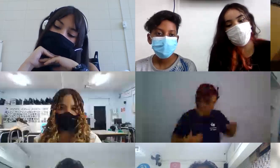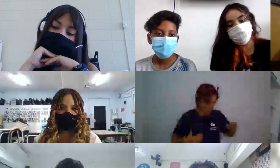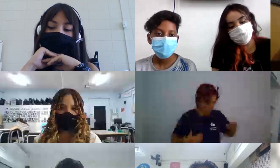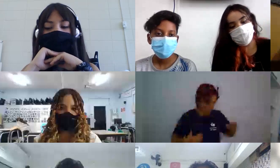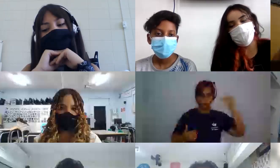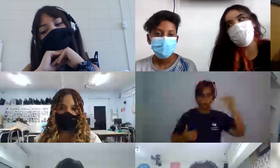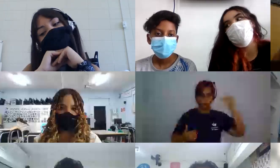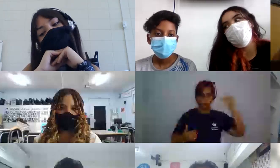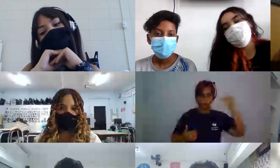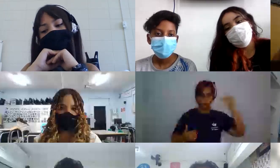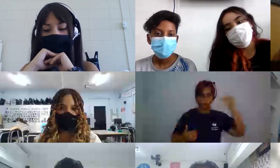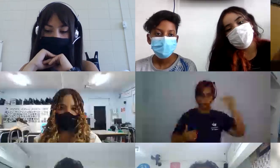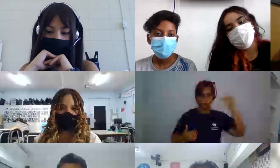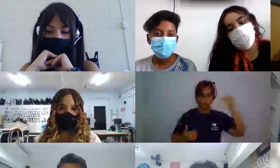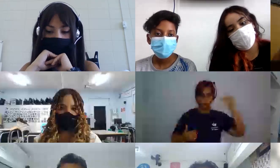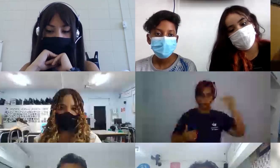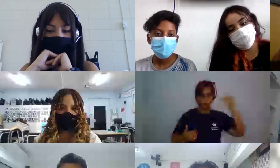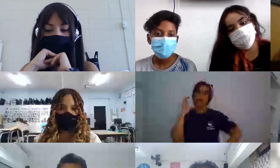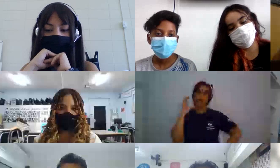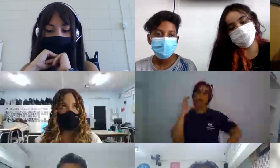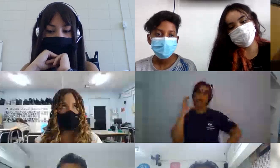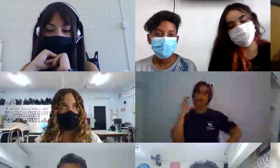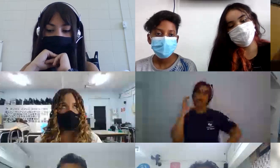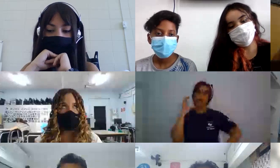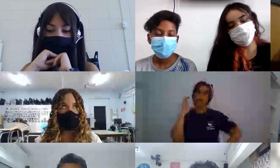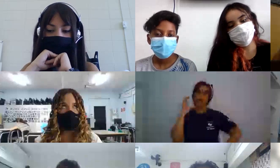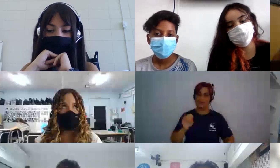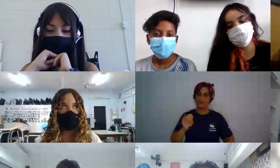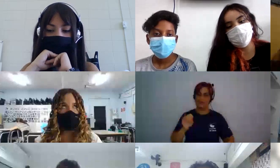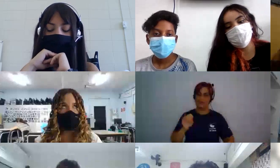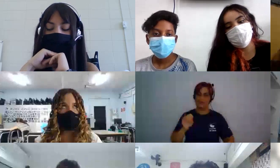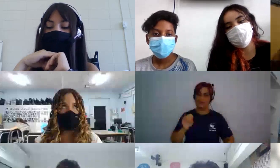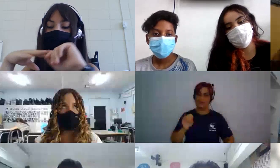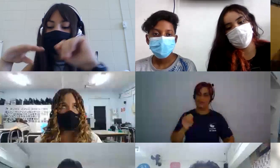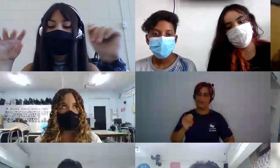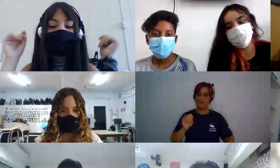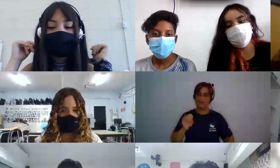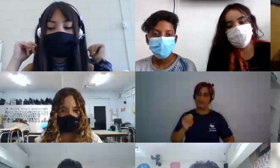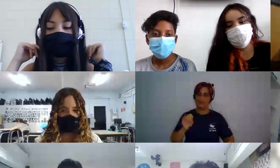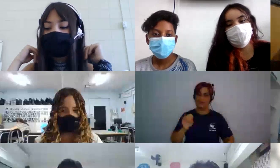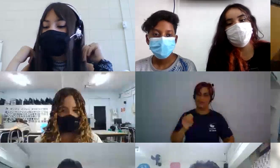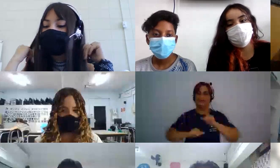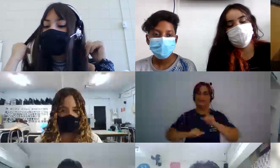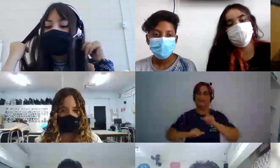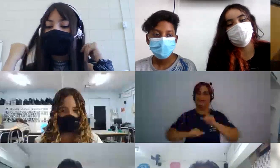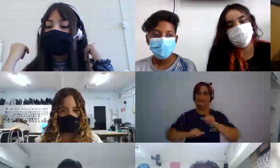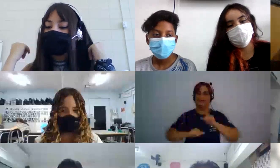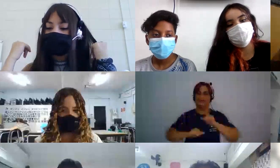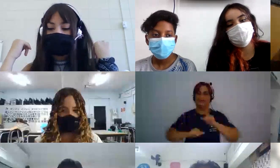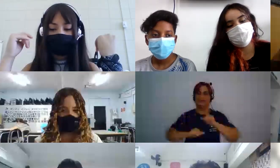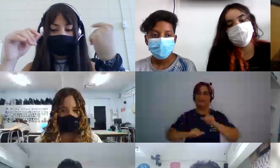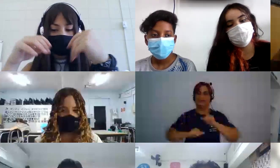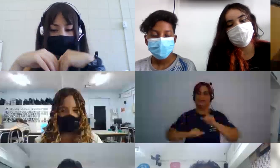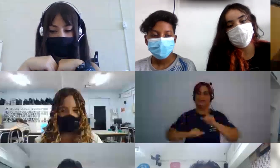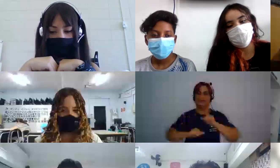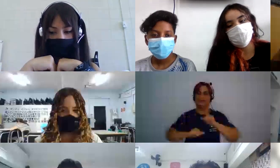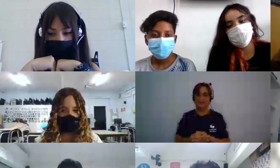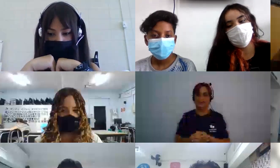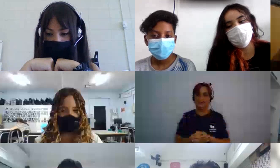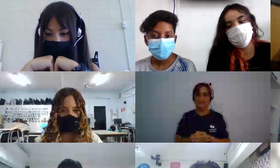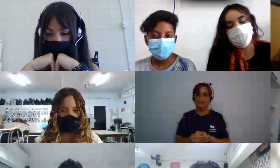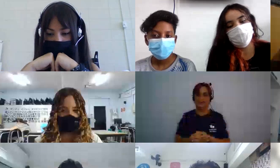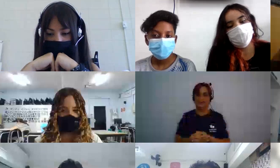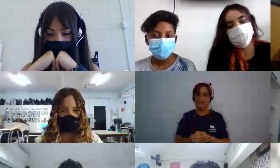corpão de adulto que você tem. É rápido, né? Se a gente pensar, é uma transformação que vem sem pedir licença,